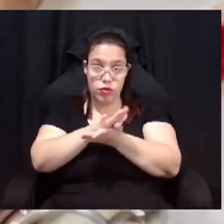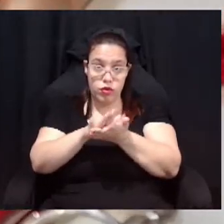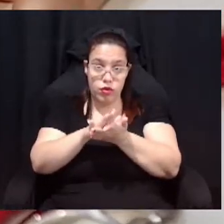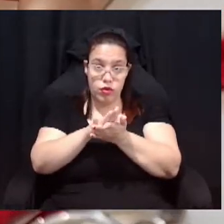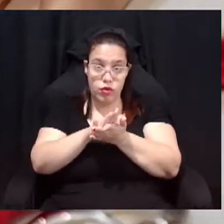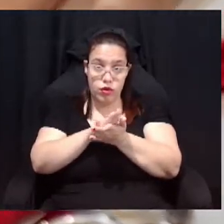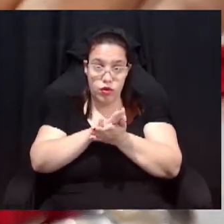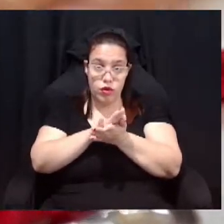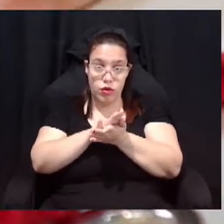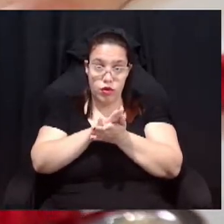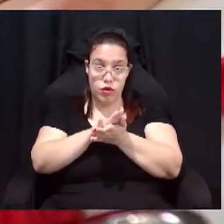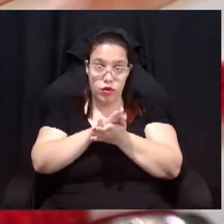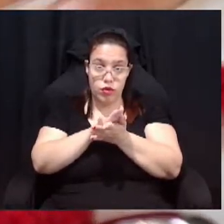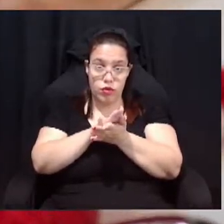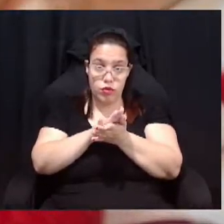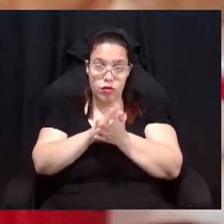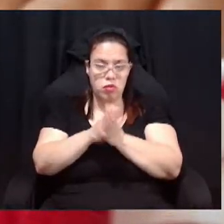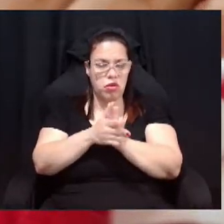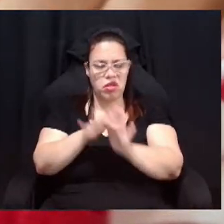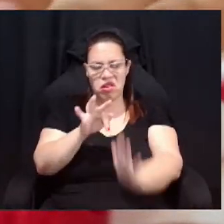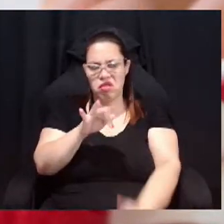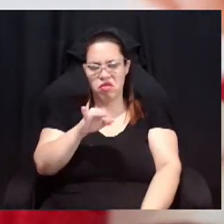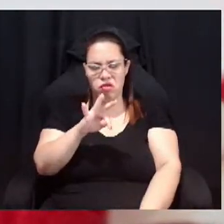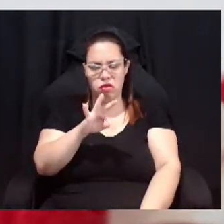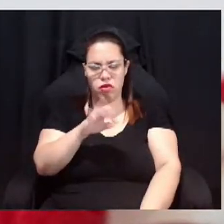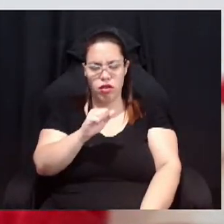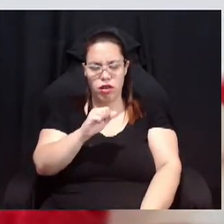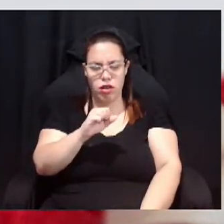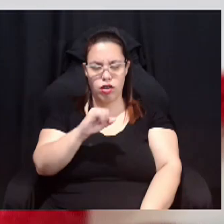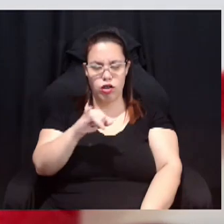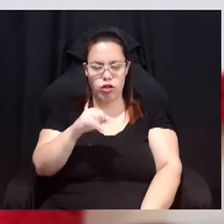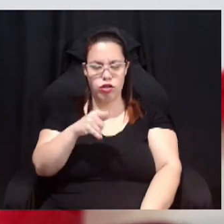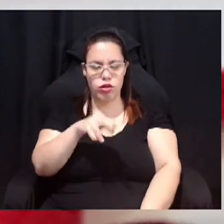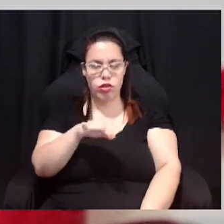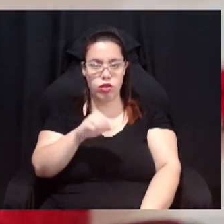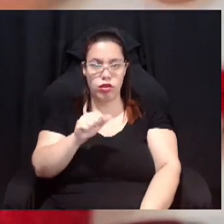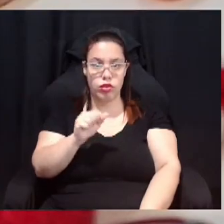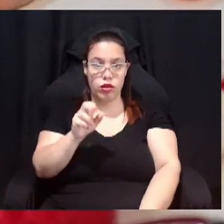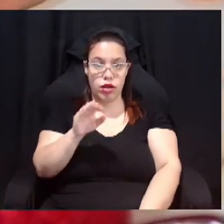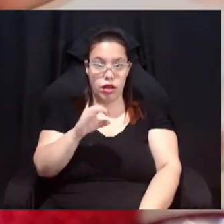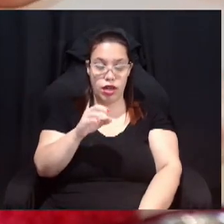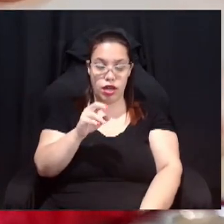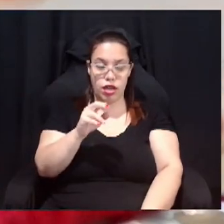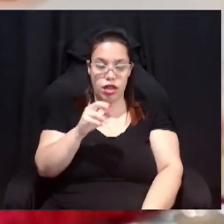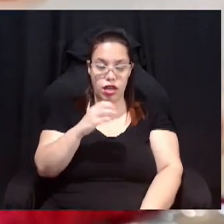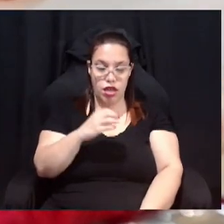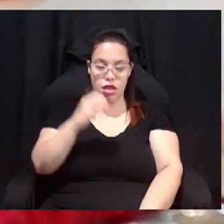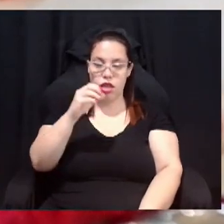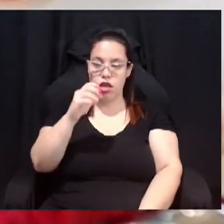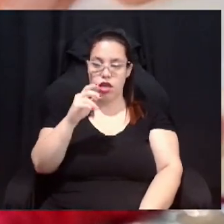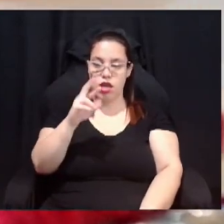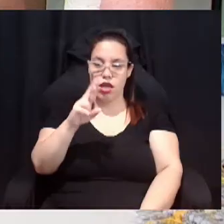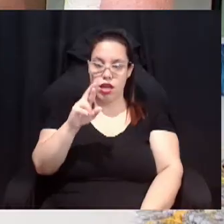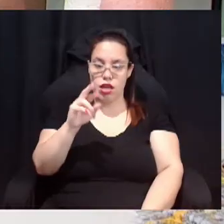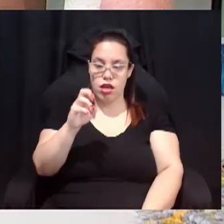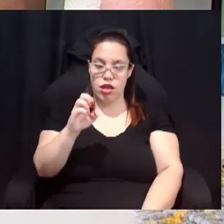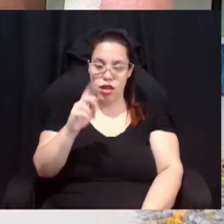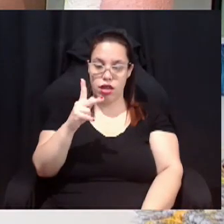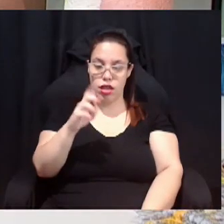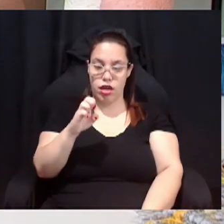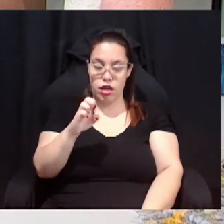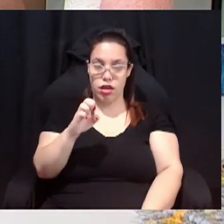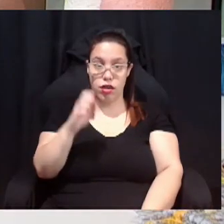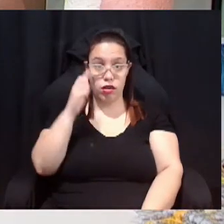fita. Pode ser fita isolante, durex, no caso aqui eu estou usando a fita crepe. Quem já tem a prancheta, que é uma coisa que eu